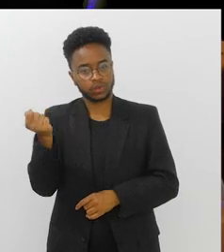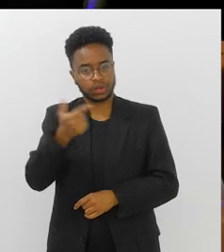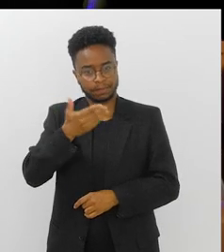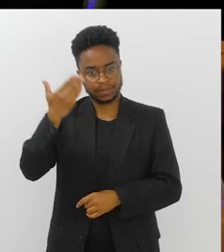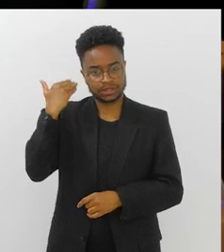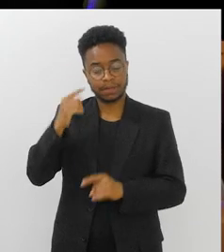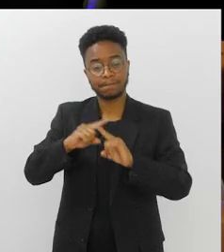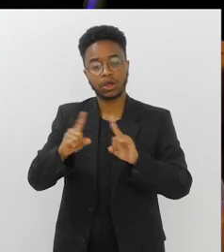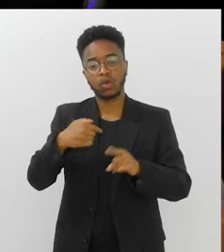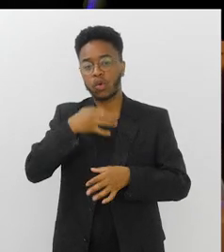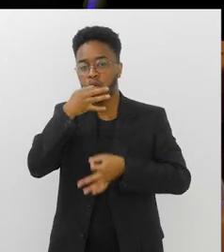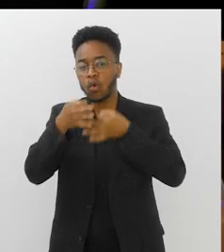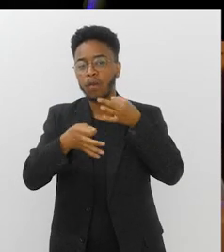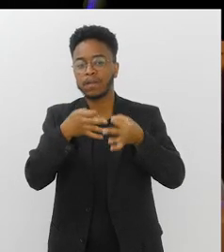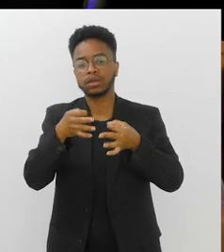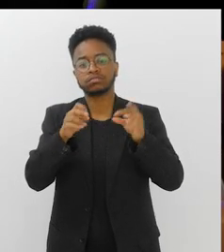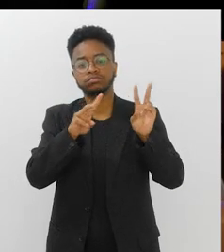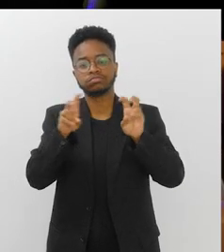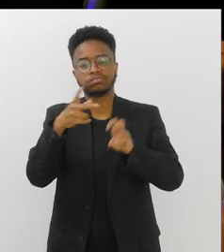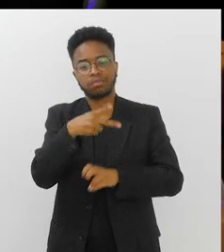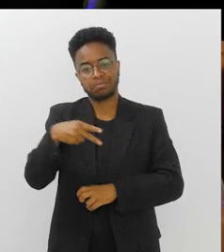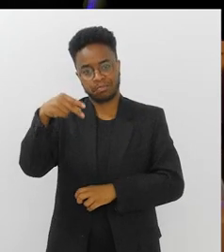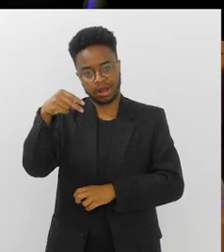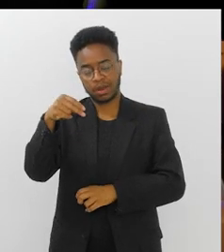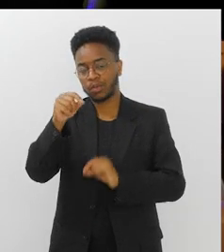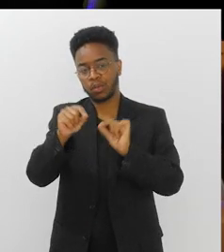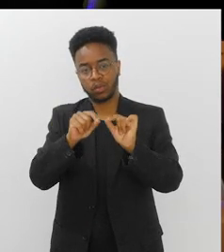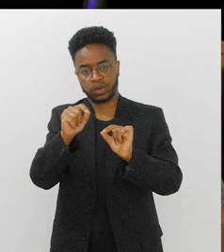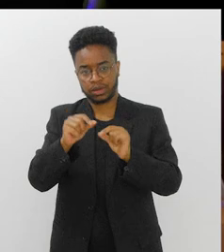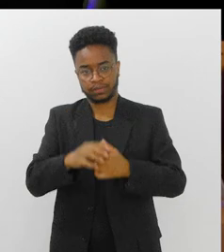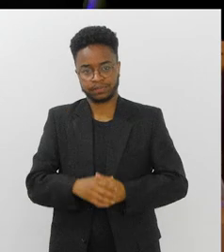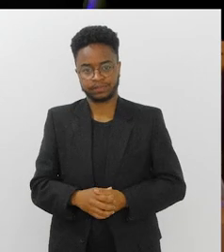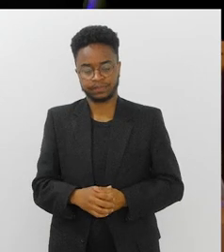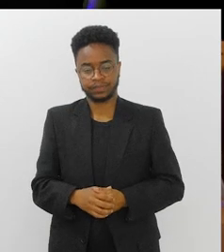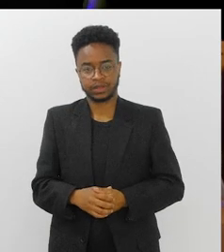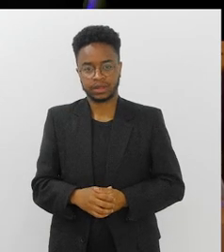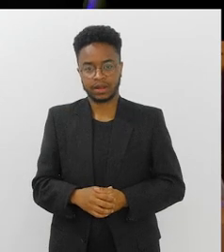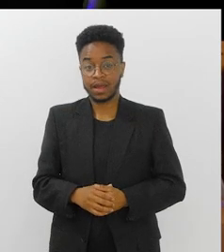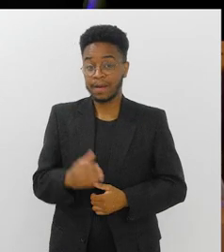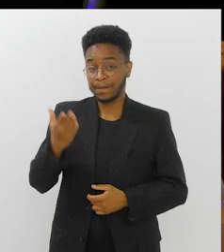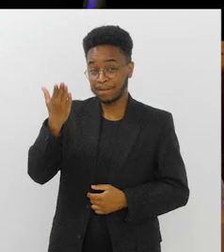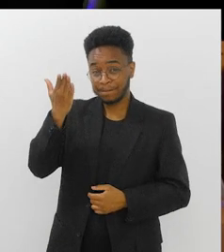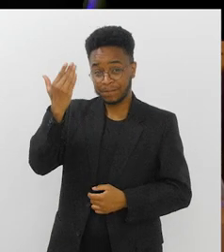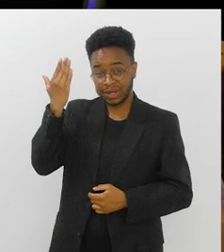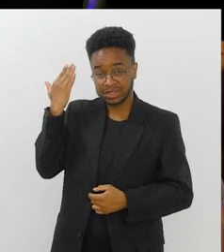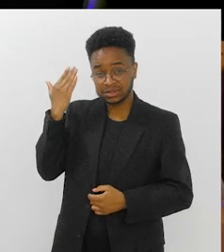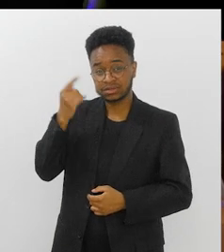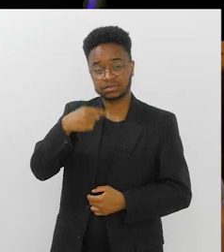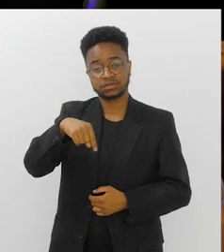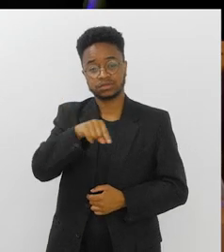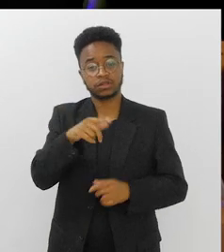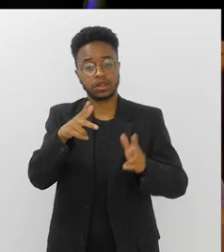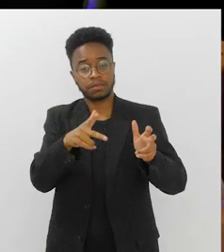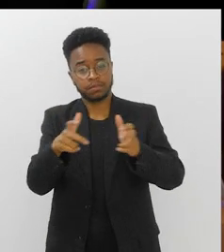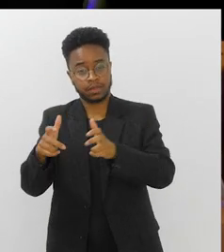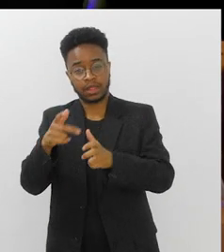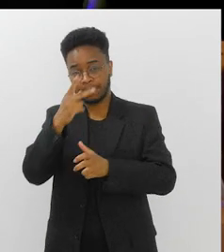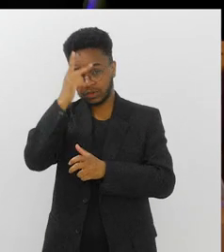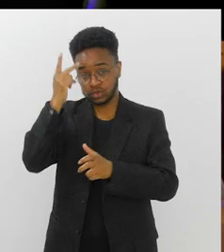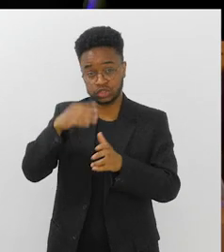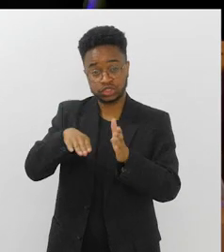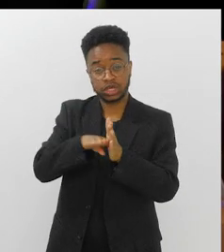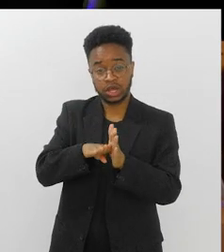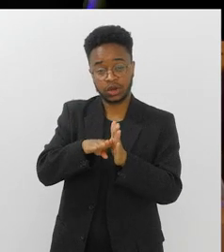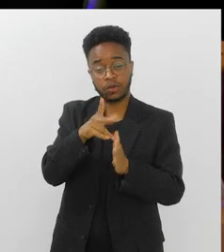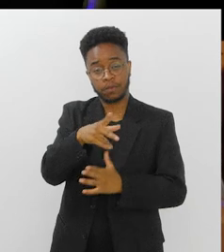Mas uma coisa que eu comento até sobre essa questão do paralímpico né E que antigamente quando você via as pessoas chegando